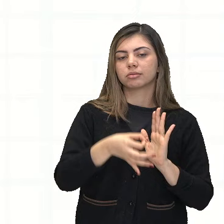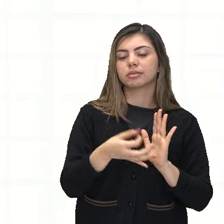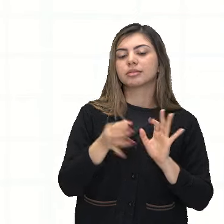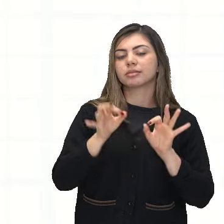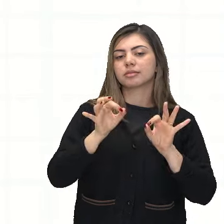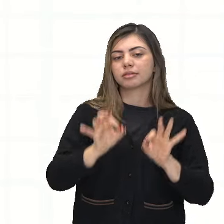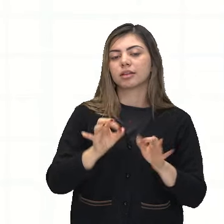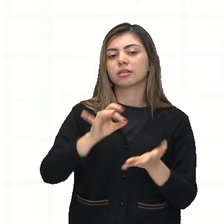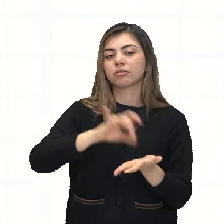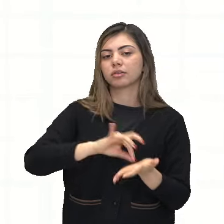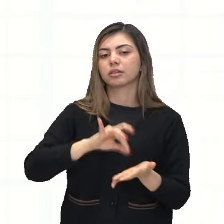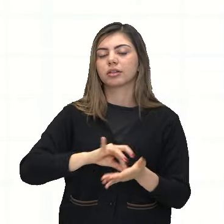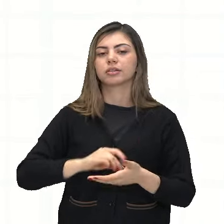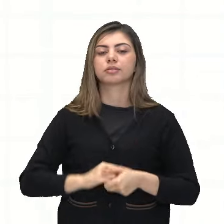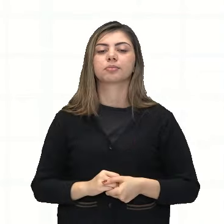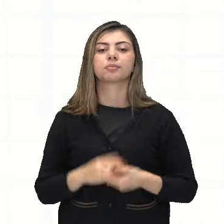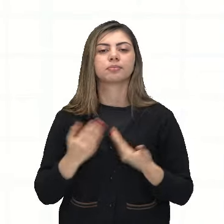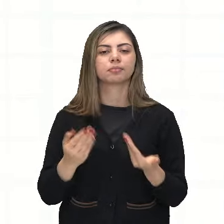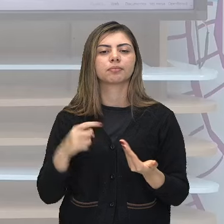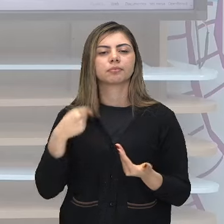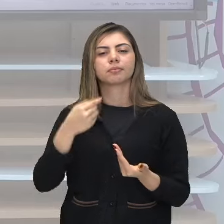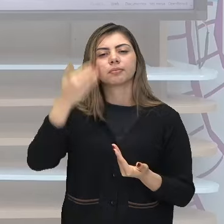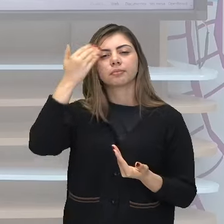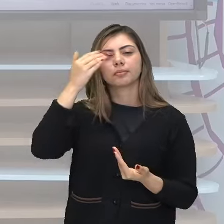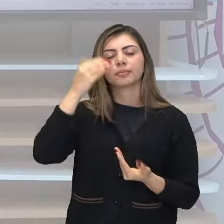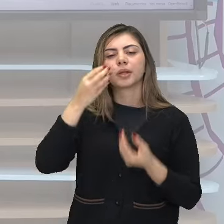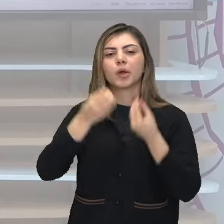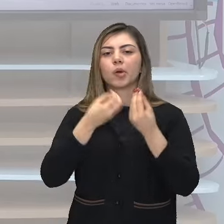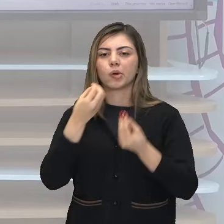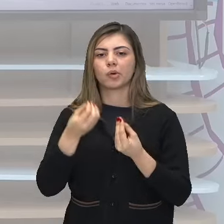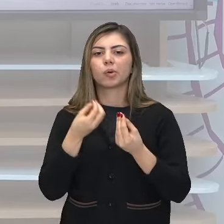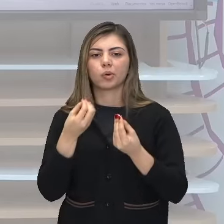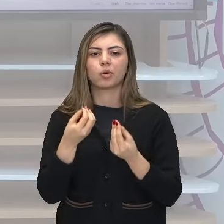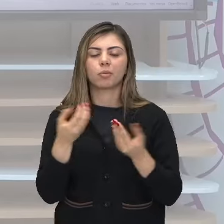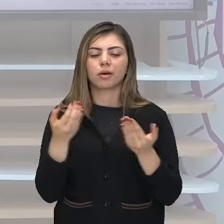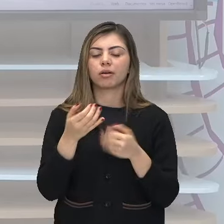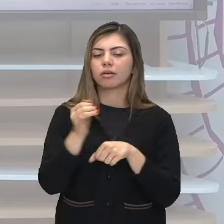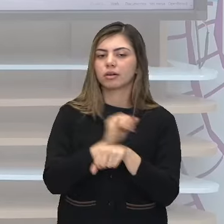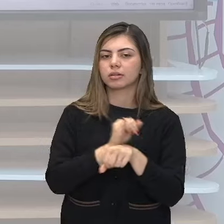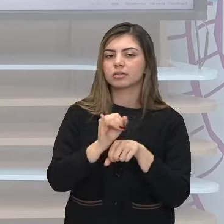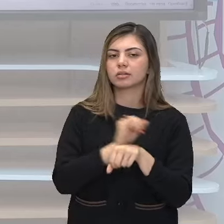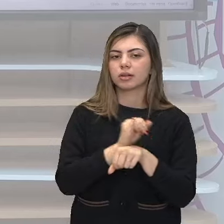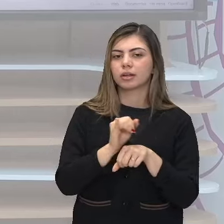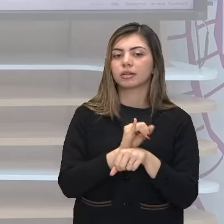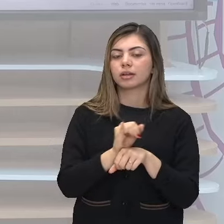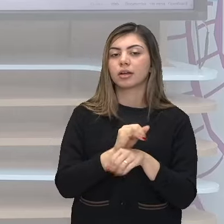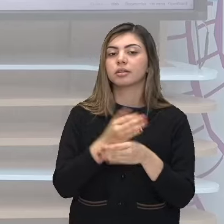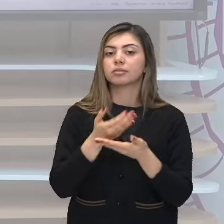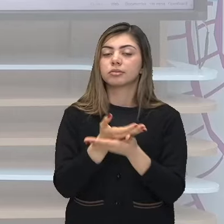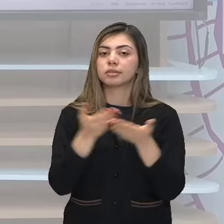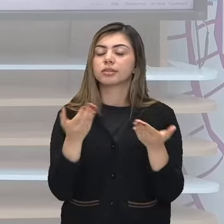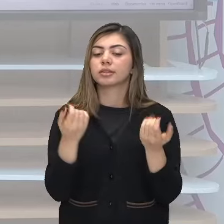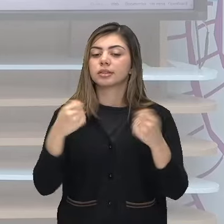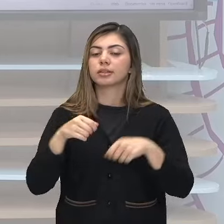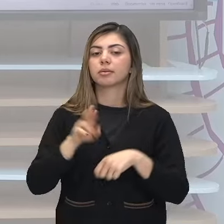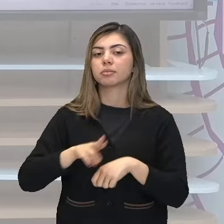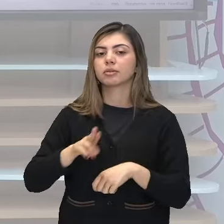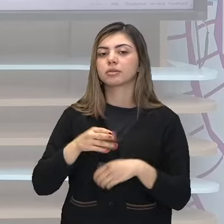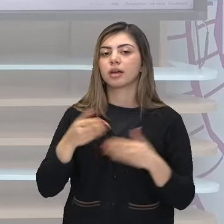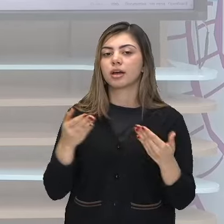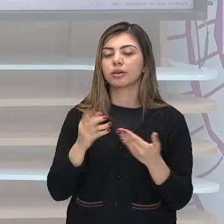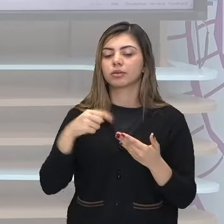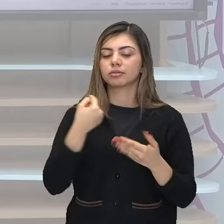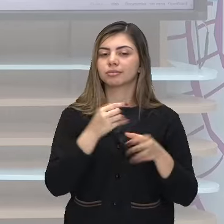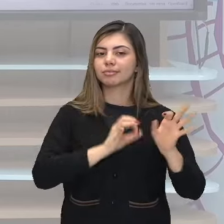sólido e pra gente entender um pouquinho mais sobre essas estratégias que você pode usar num texto argumentativo a gente